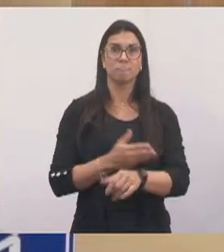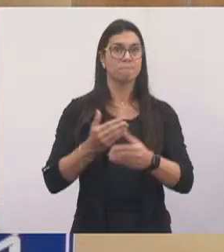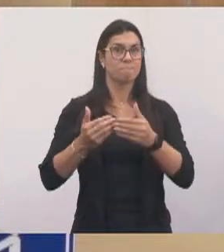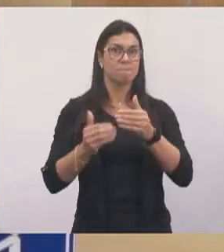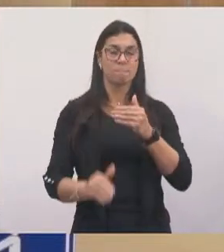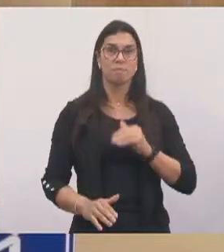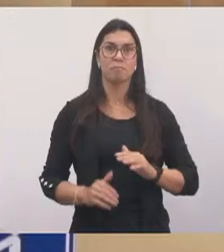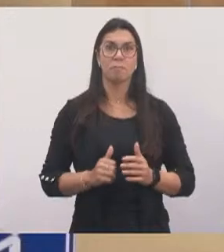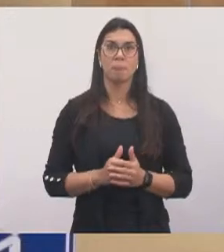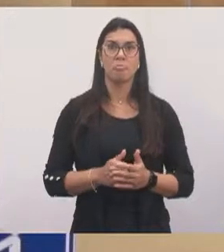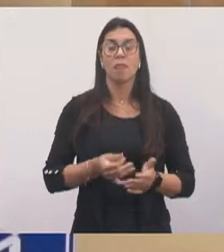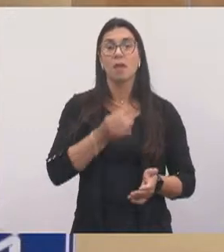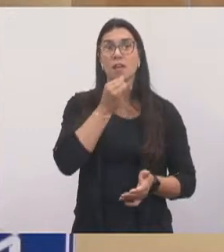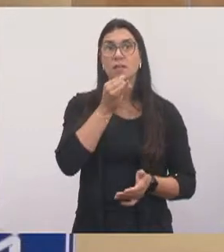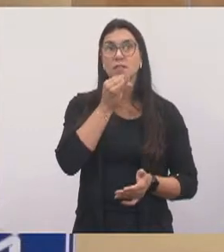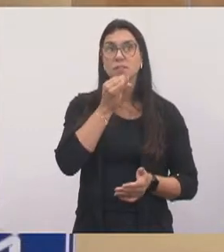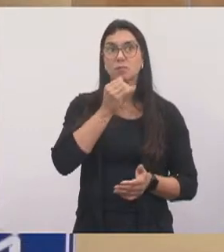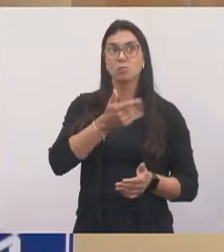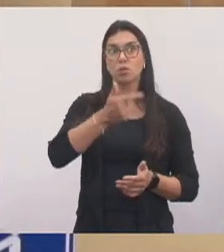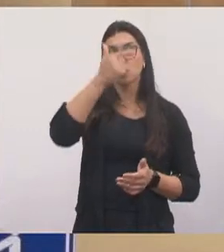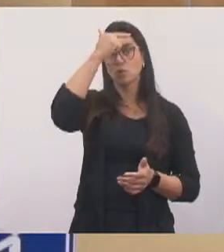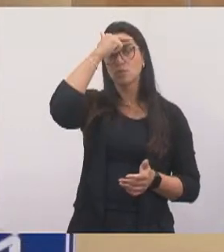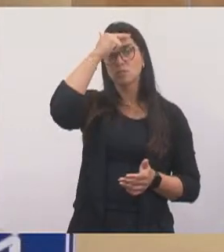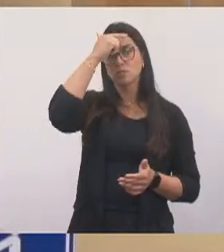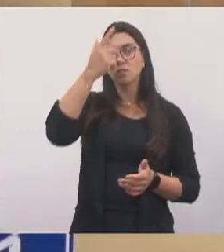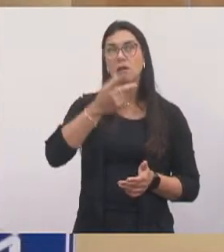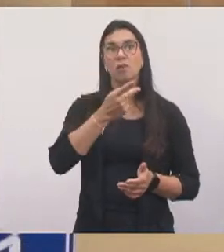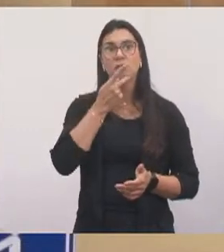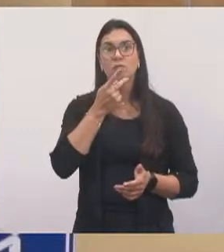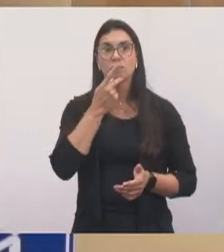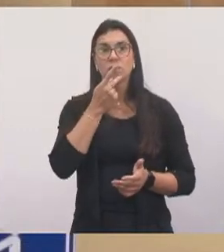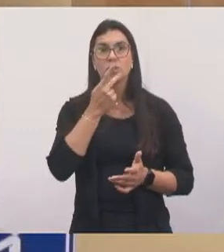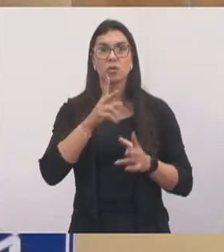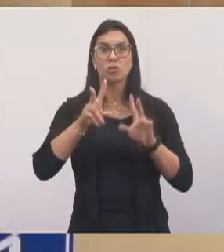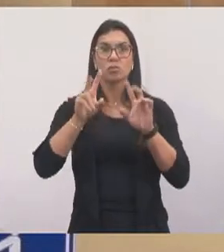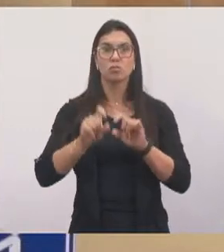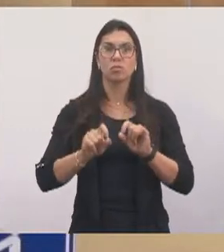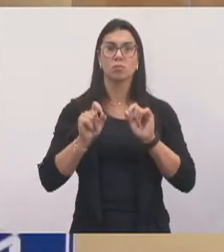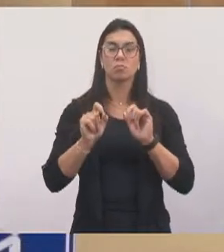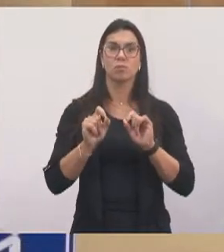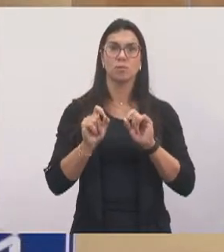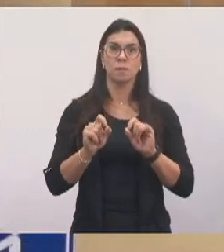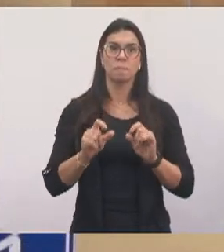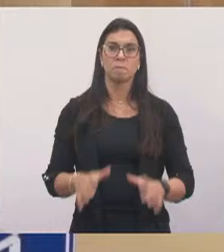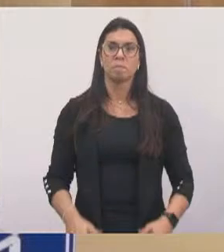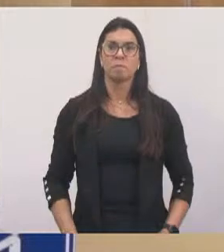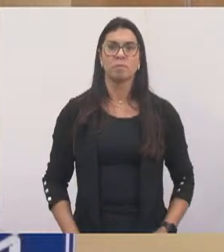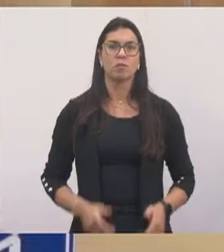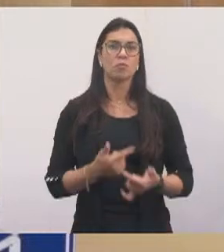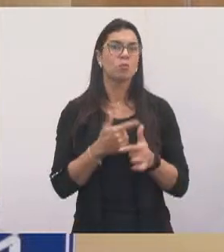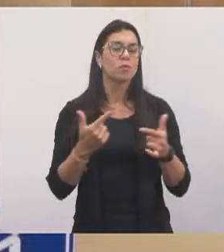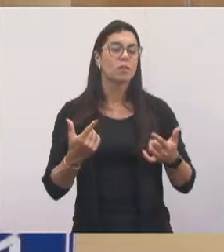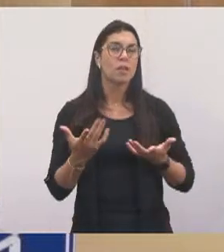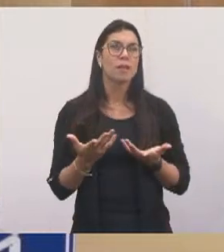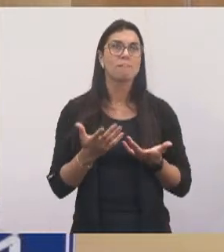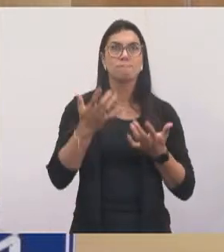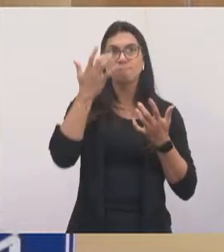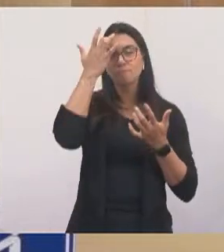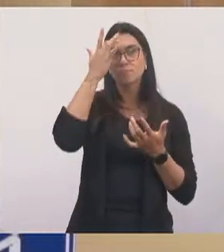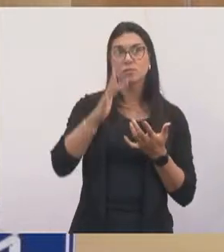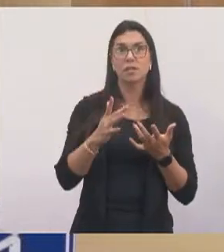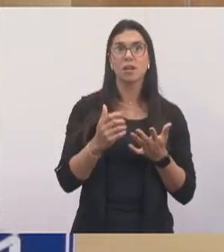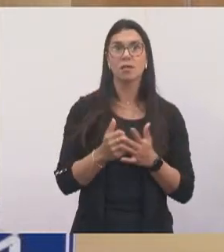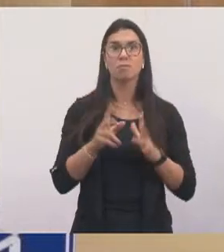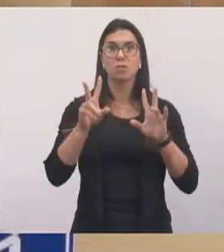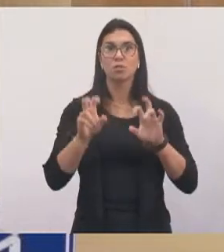O vereador Luiz Flávio falou: eu não tenho muito domínio com relação a essa causa animal. Então,